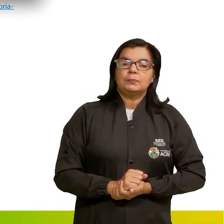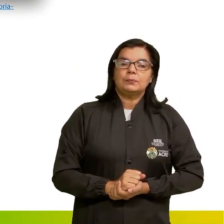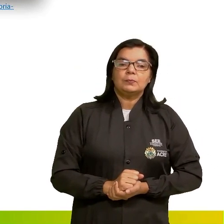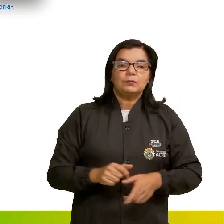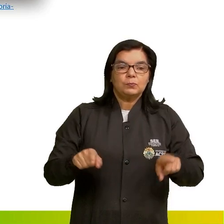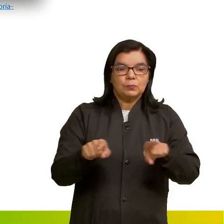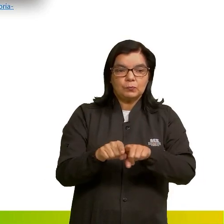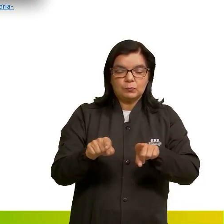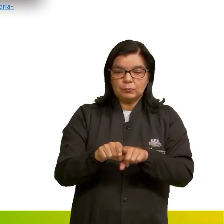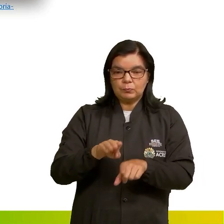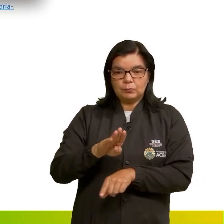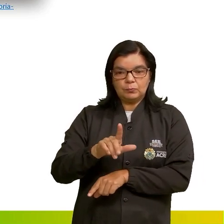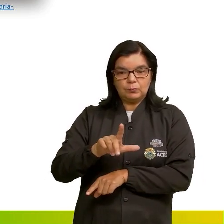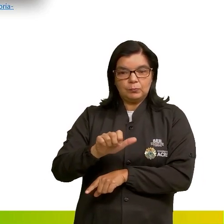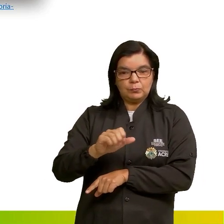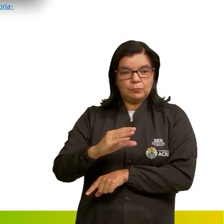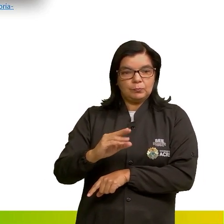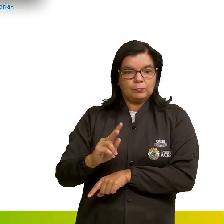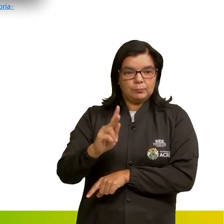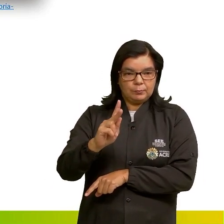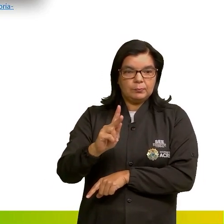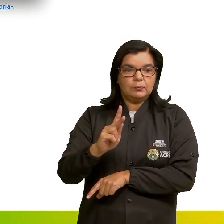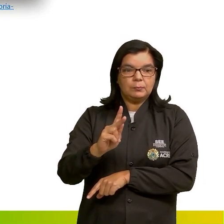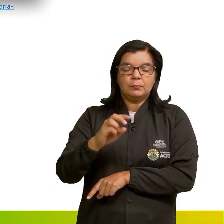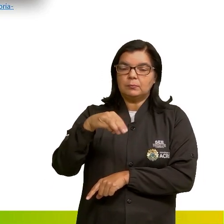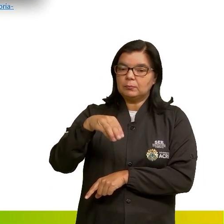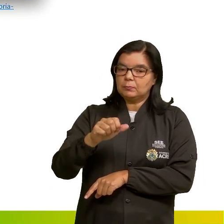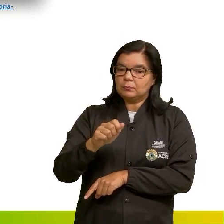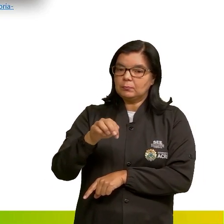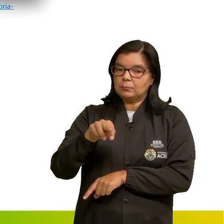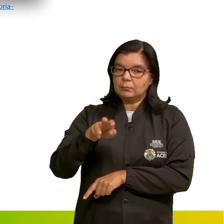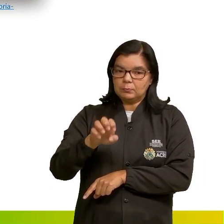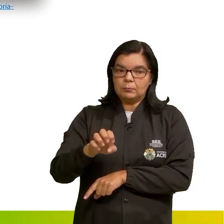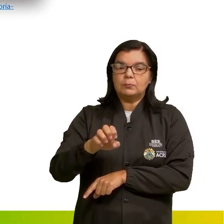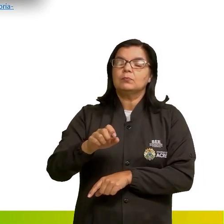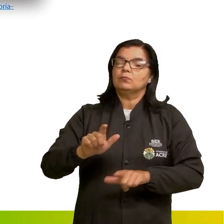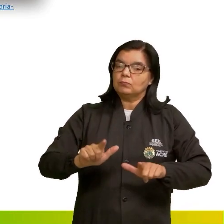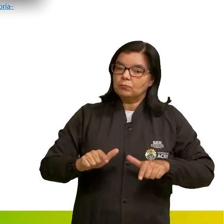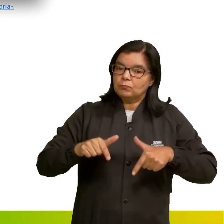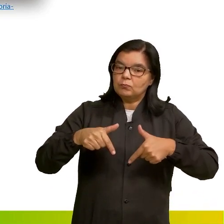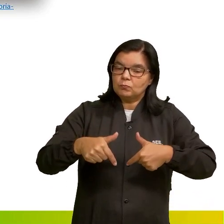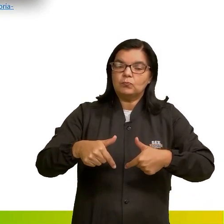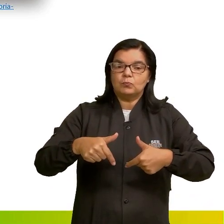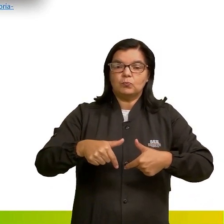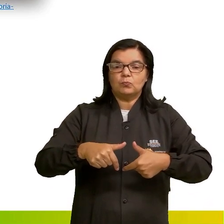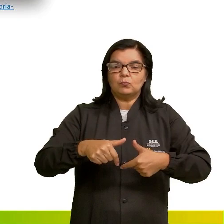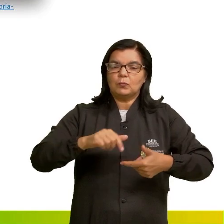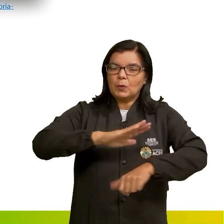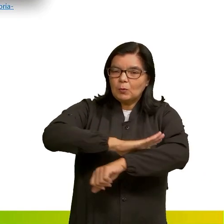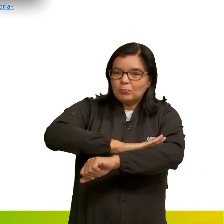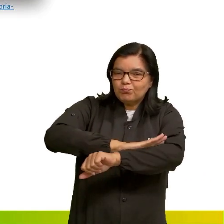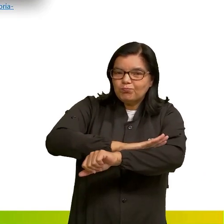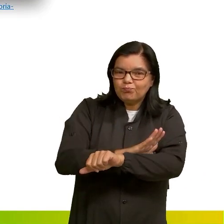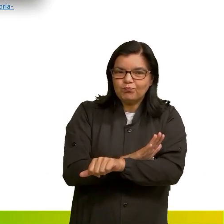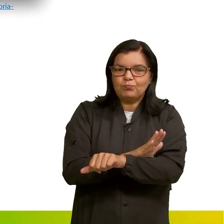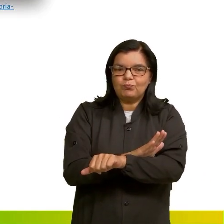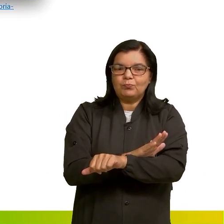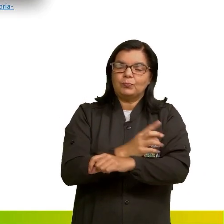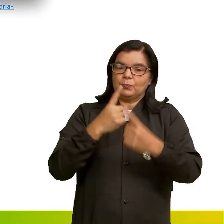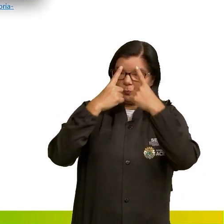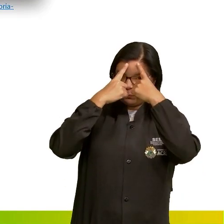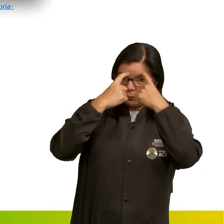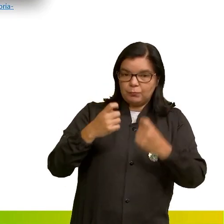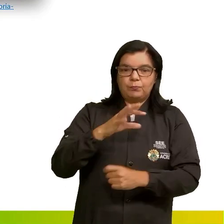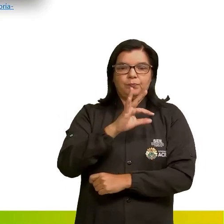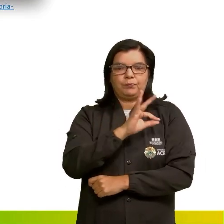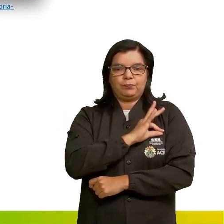Há o movimento Black Lives Matter, movimento global contra o racismo e a violência policial,